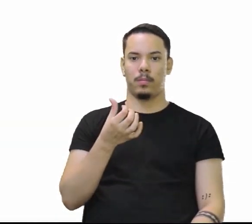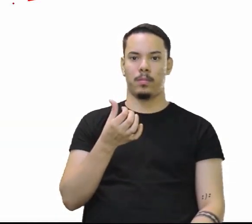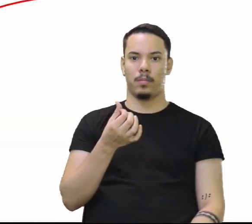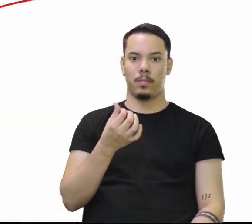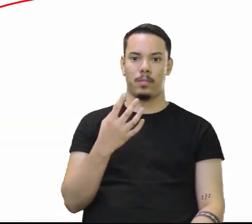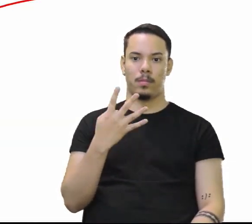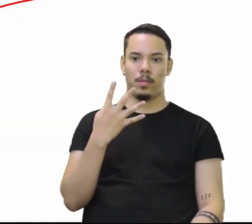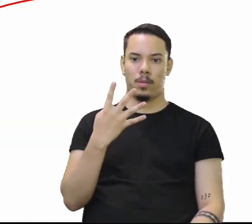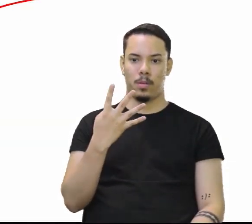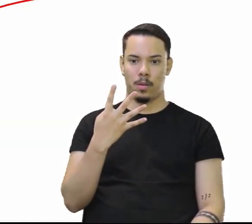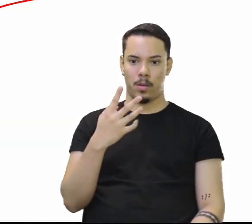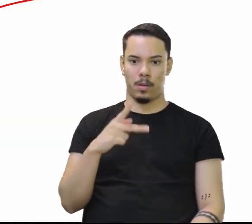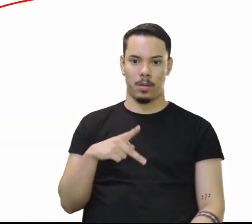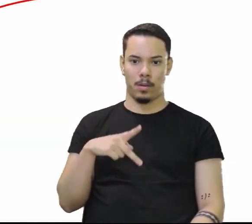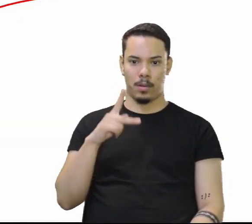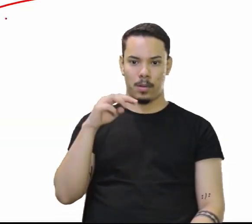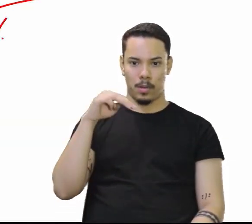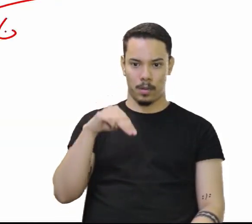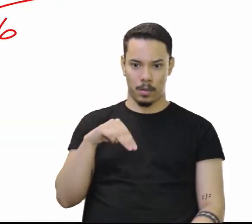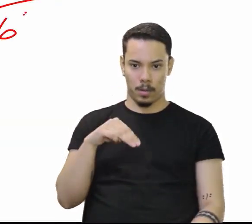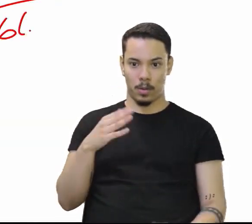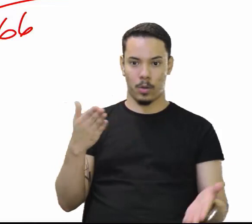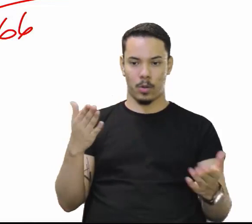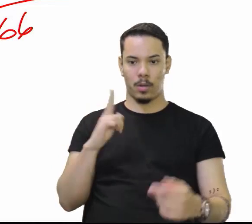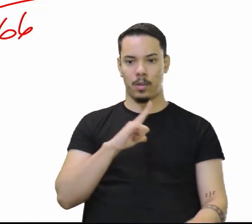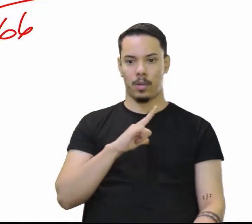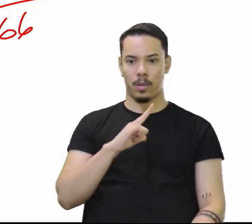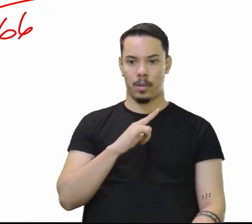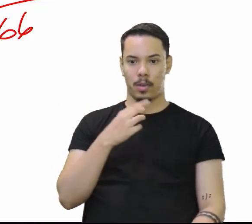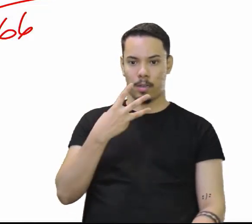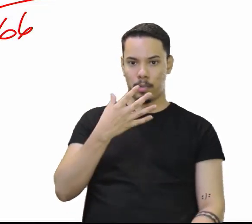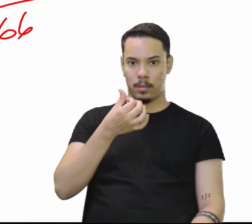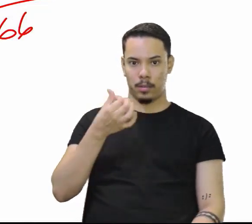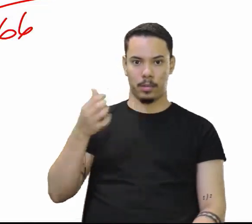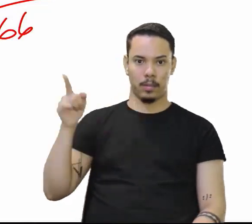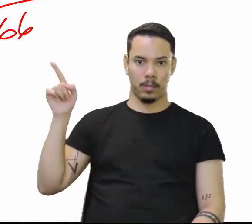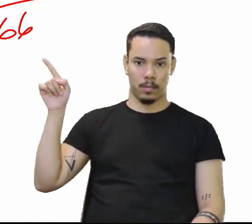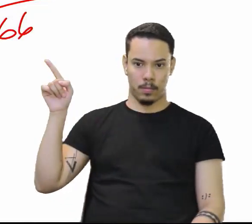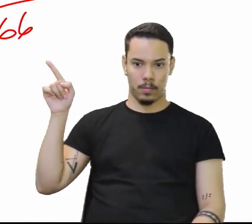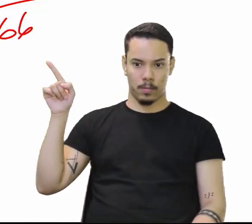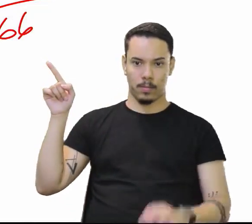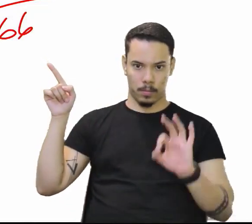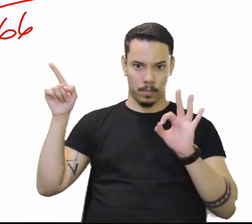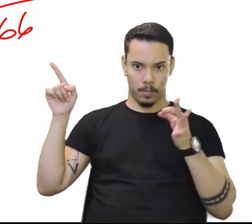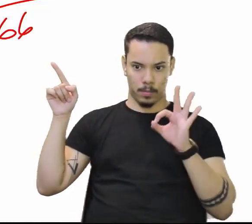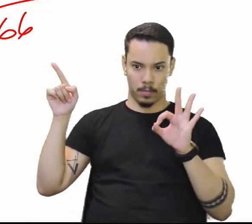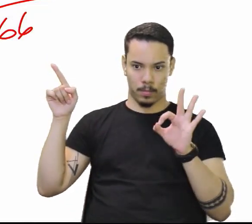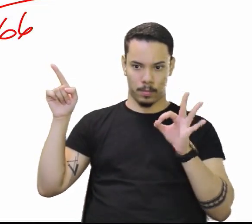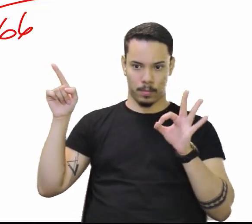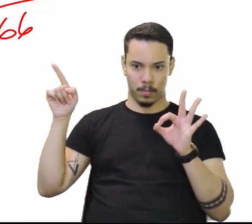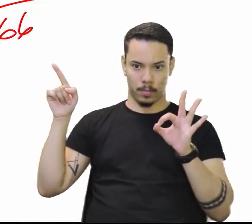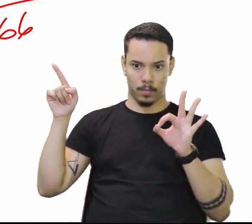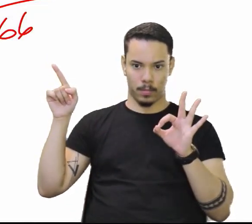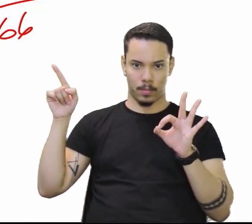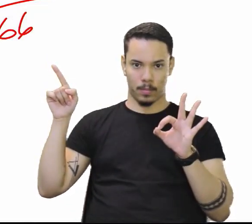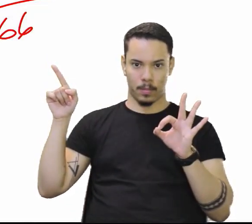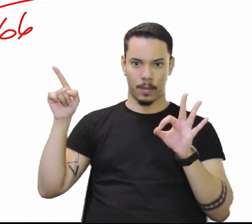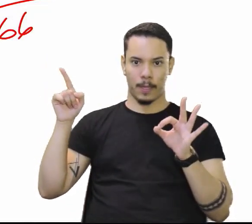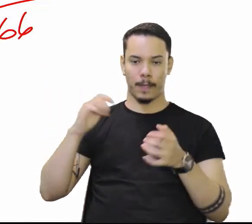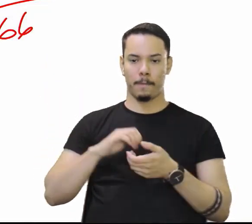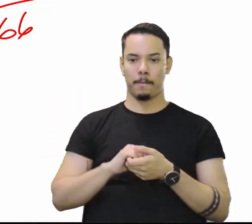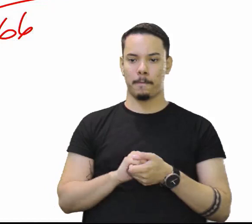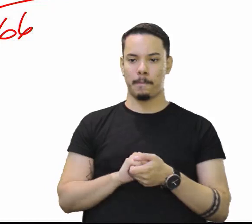364 quilômetros. Hoje ela tem 366. Tá? 366